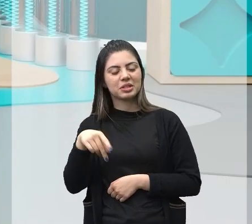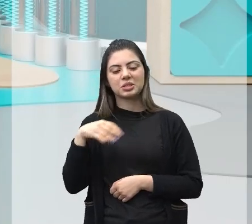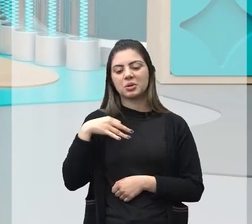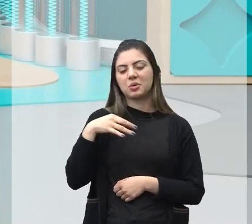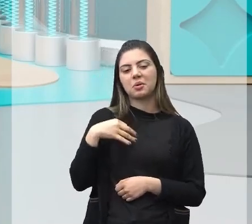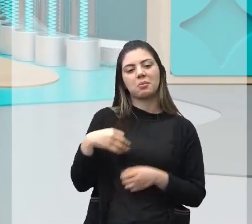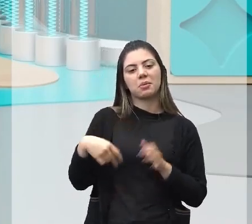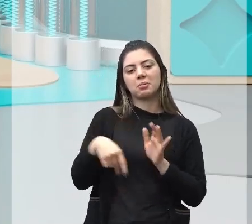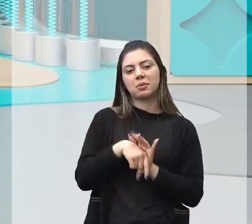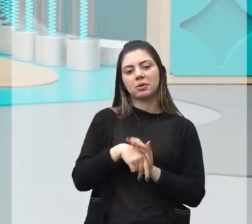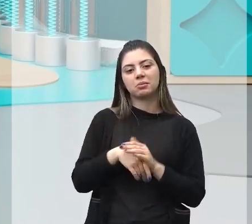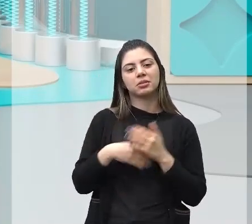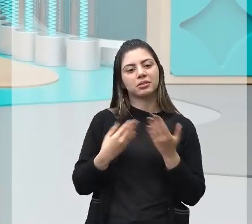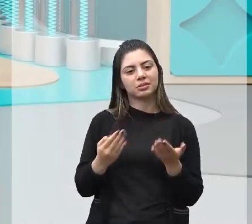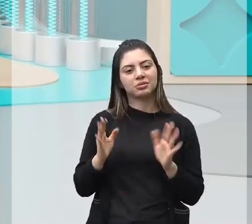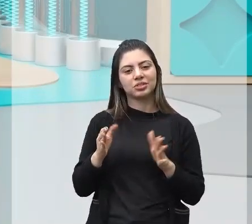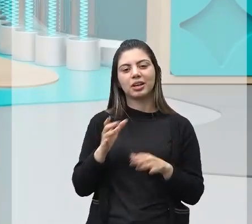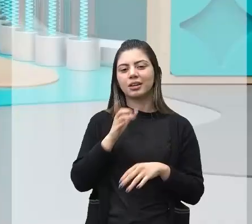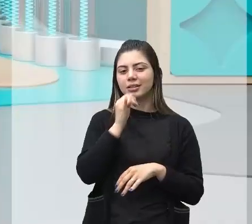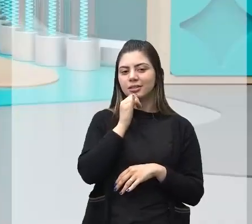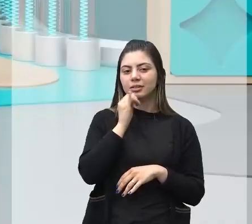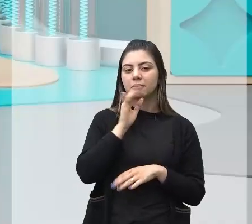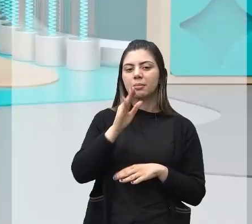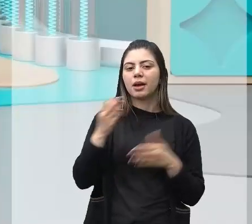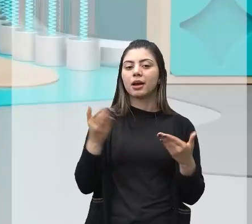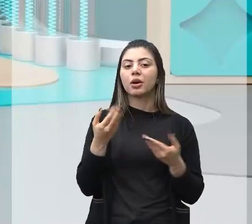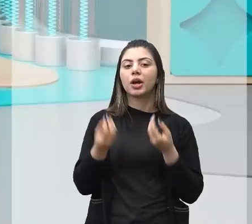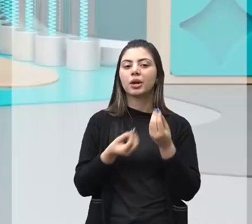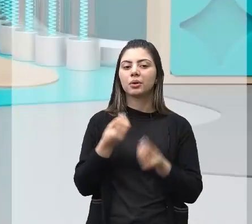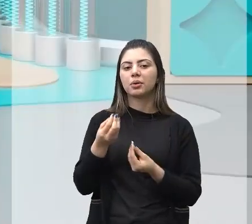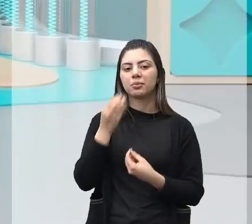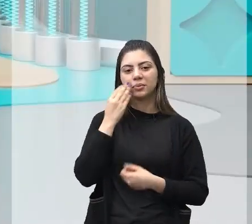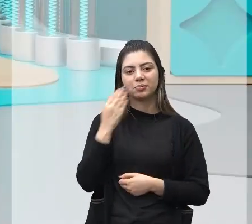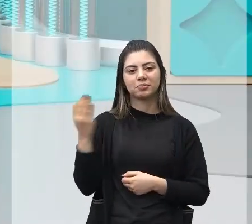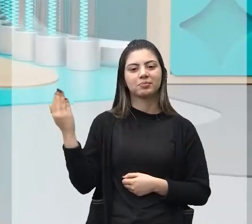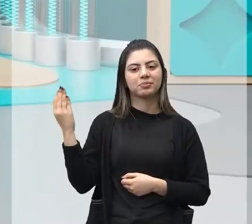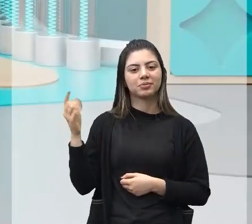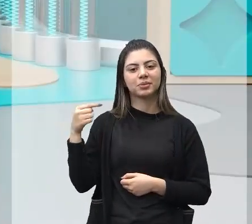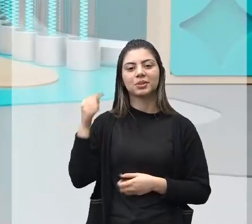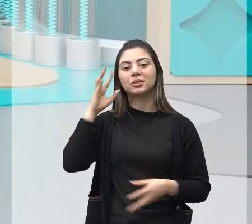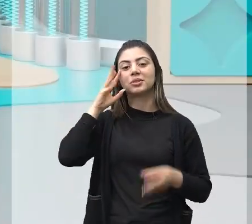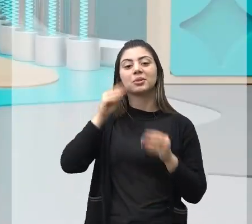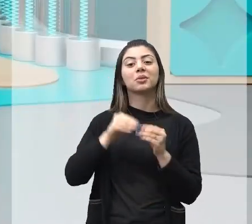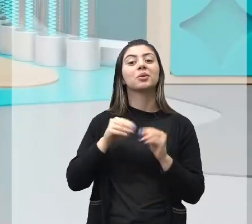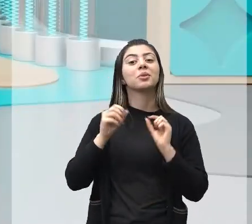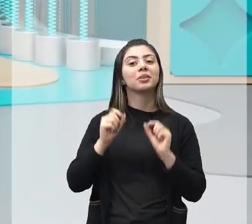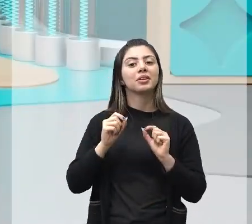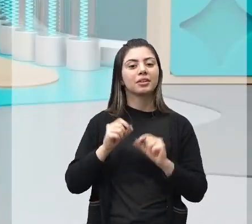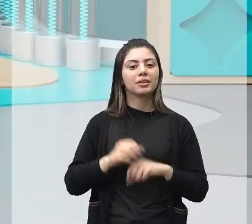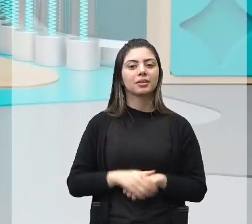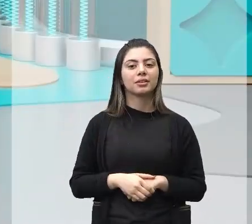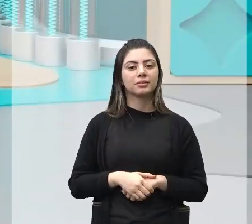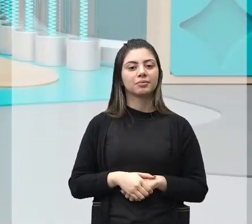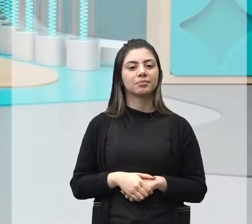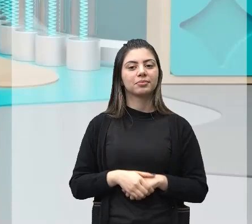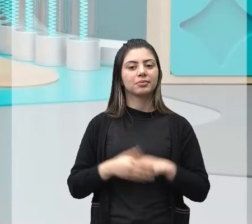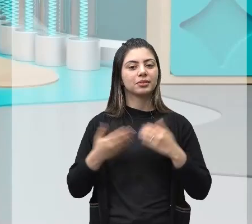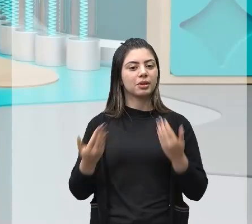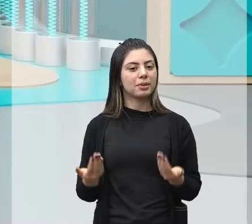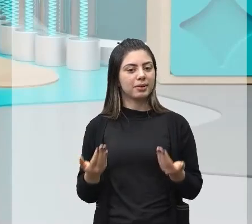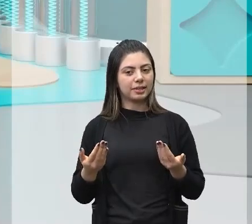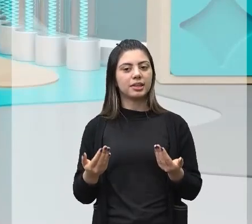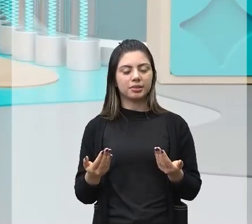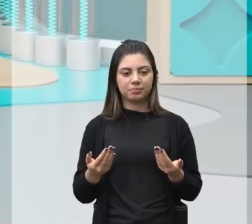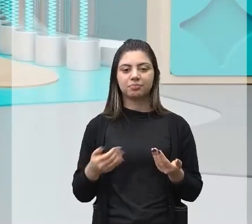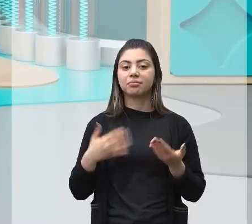vestimenta. Até vimos, né, nos exemplos de figurinos. E aqui, como a gente olha, a gente já pensa que é o quê? Uma quadrilha,